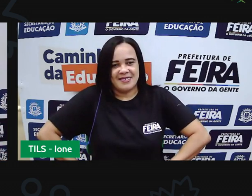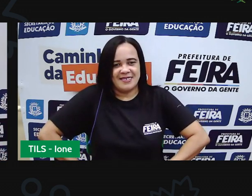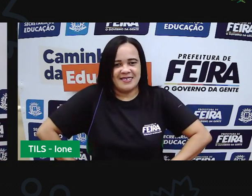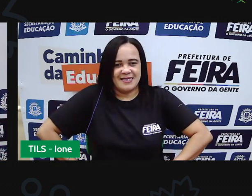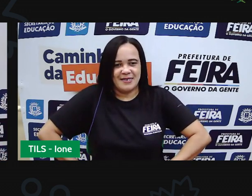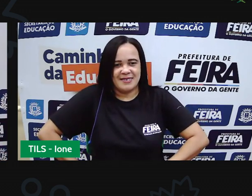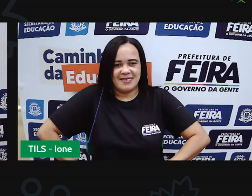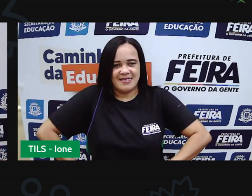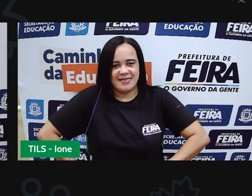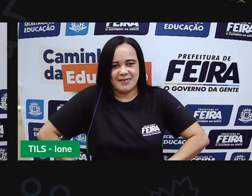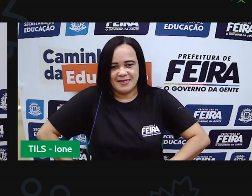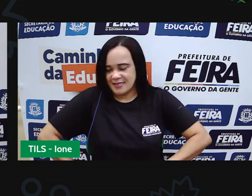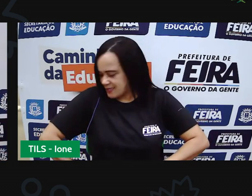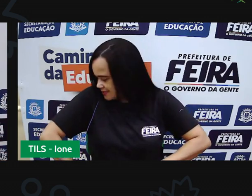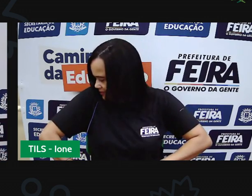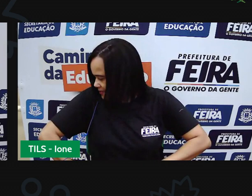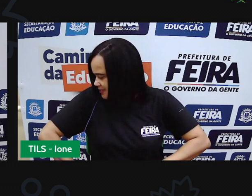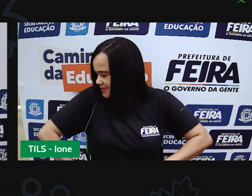Oi?